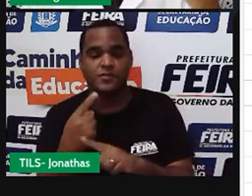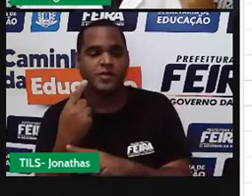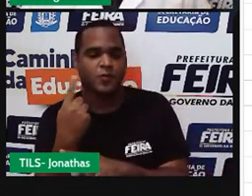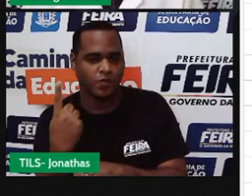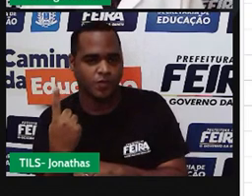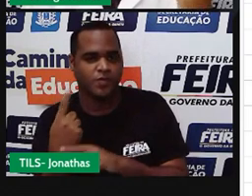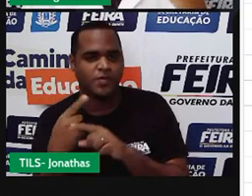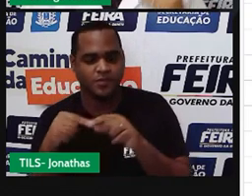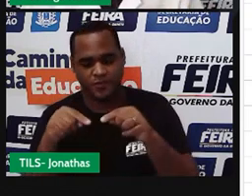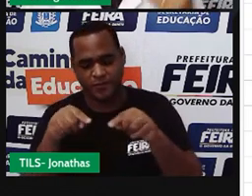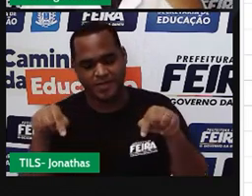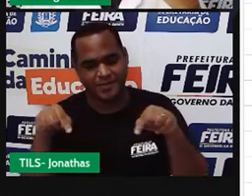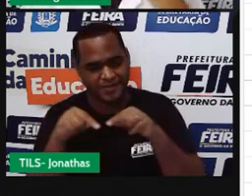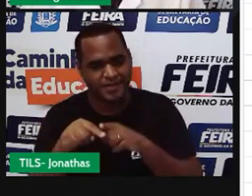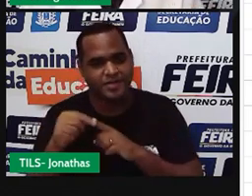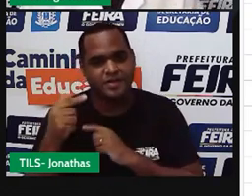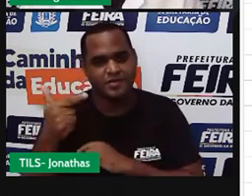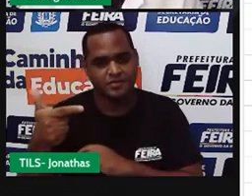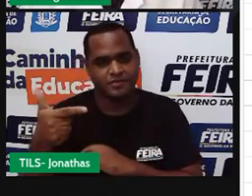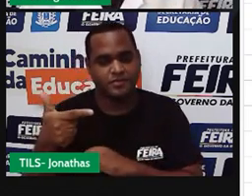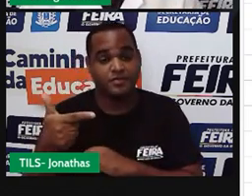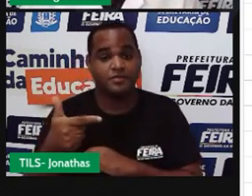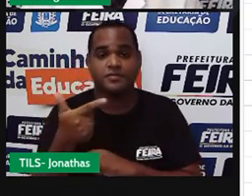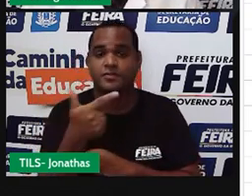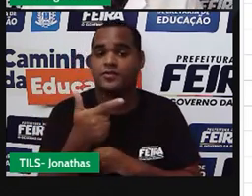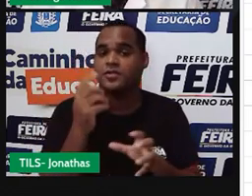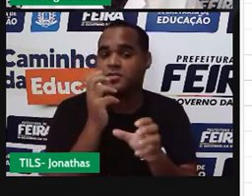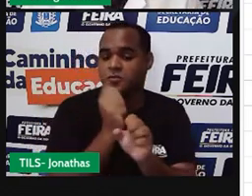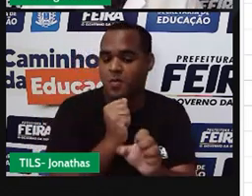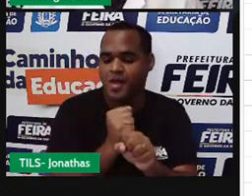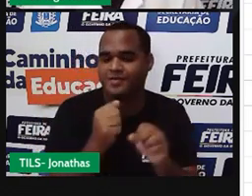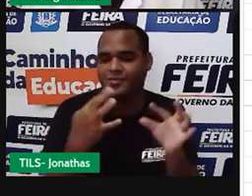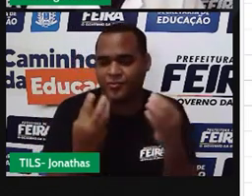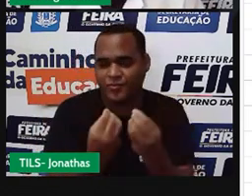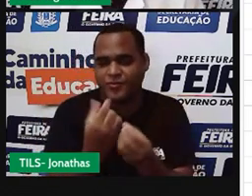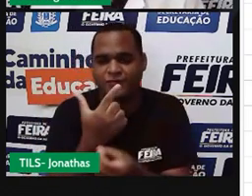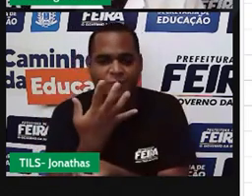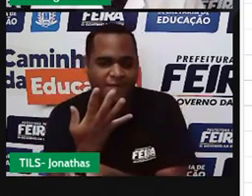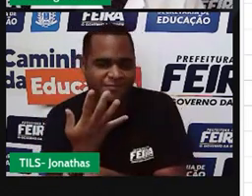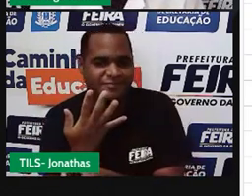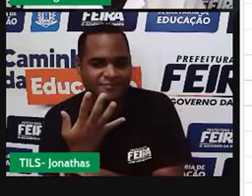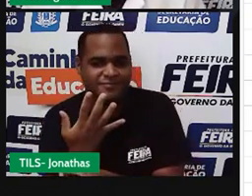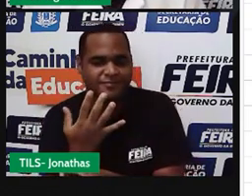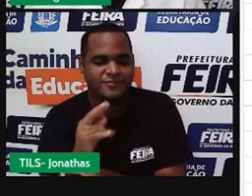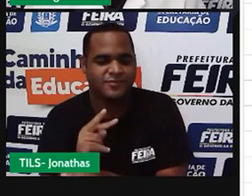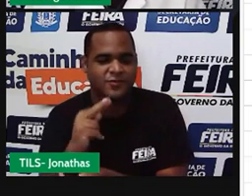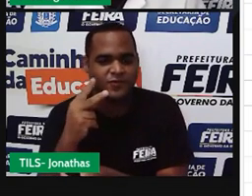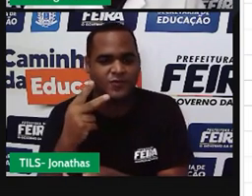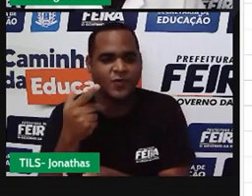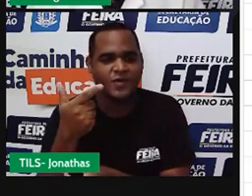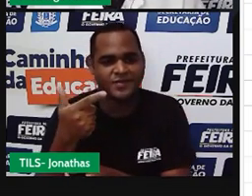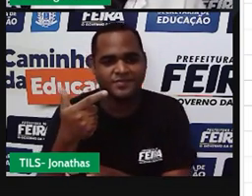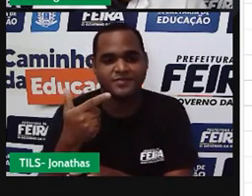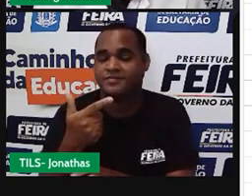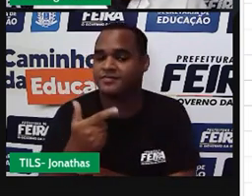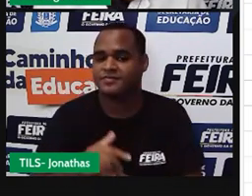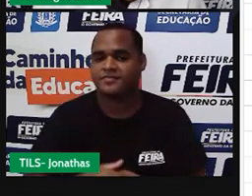vai dar no total 24 metros quadrados Olha só